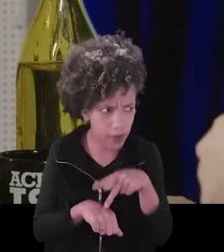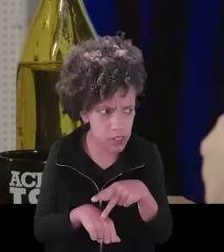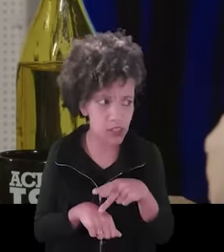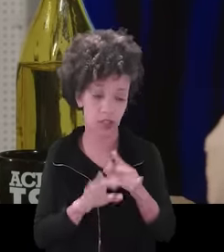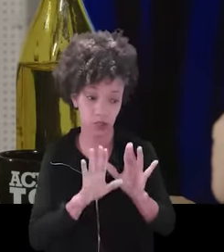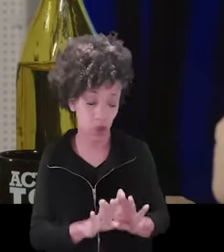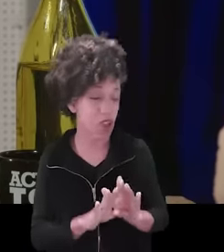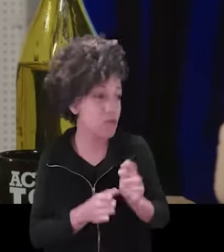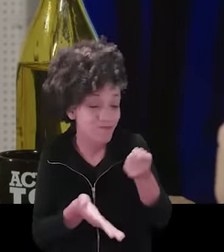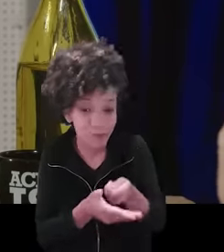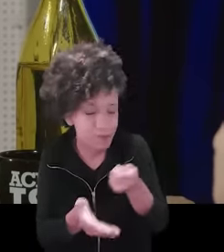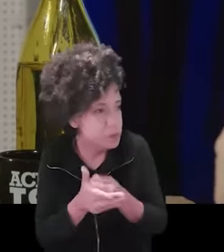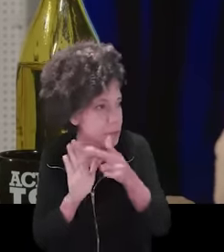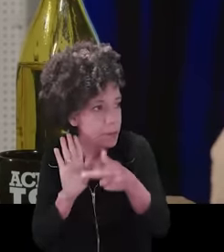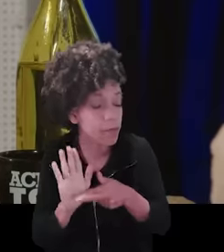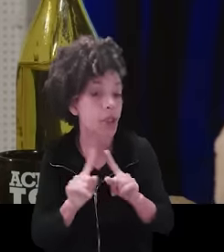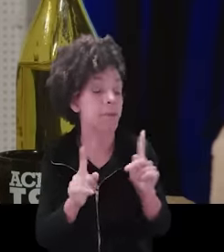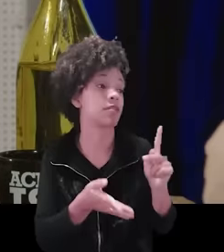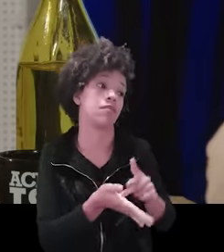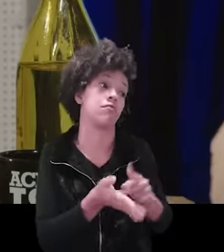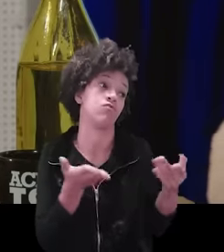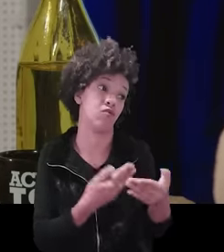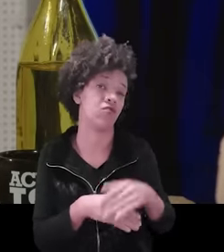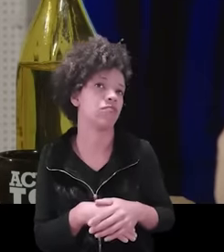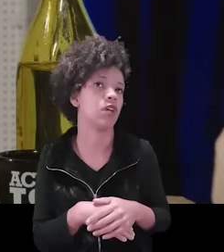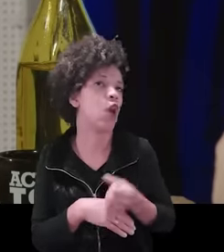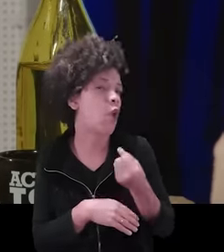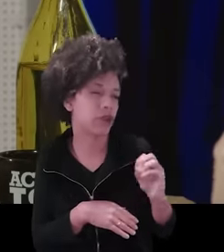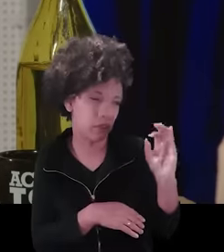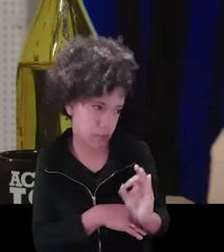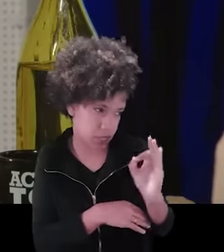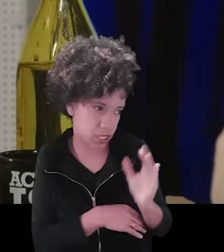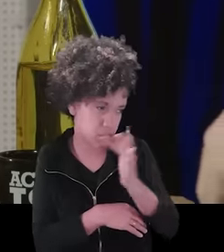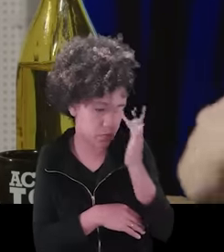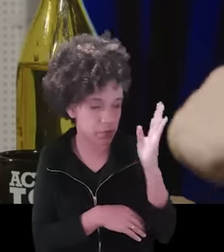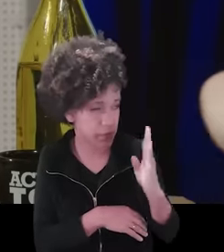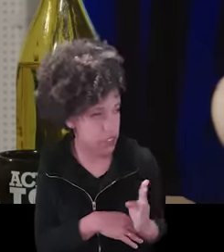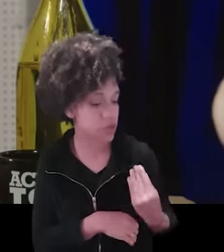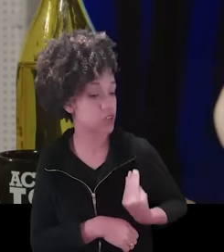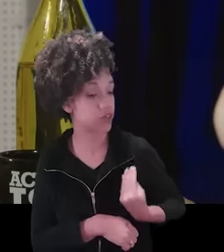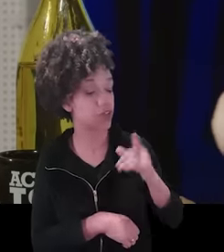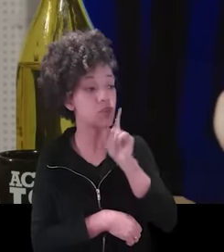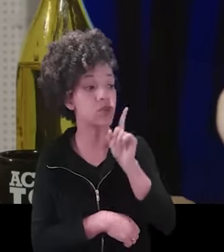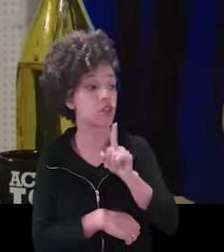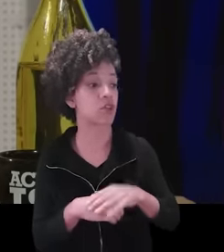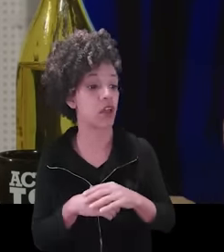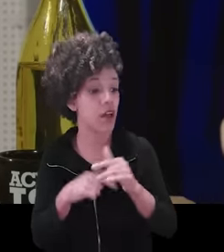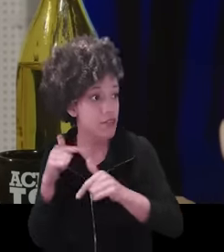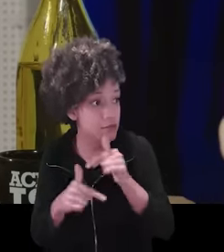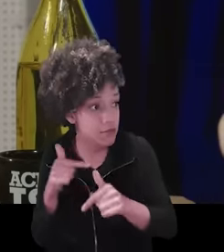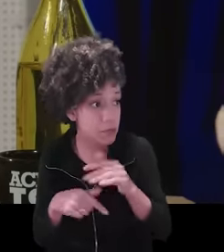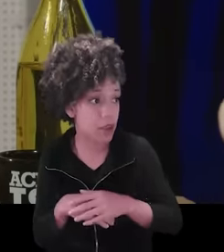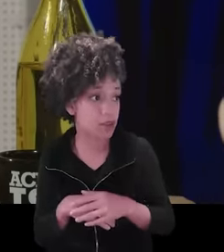então você vai ser turista Eles são muito assim mas a realidade hoje é que oitenta por cento dos brasileiros que vivem nos Estados Unidos